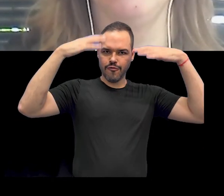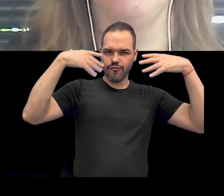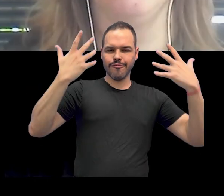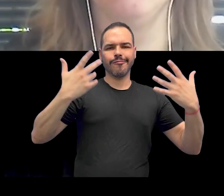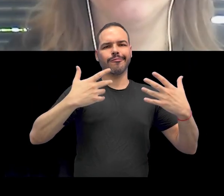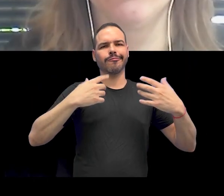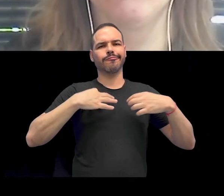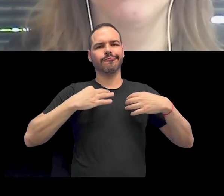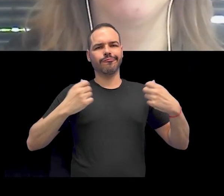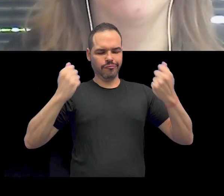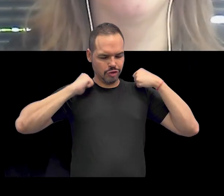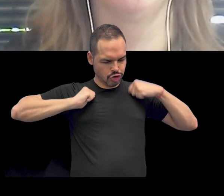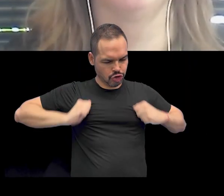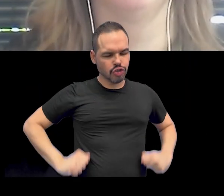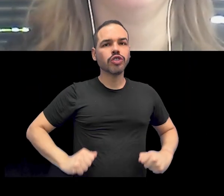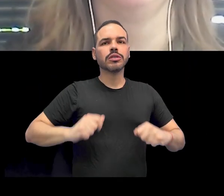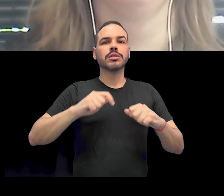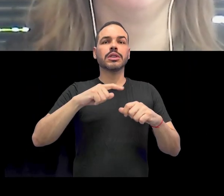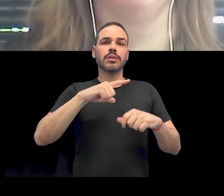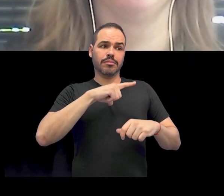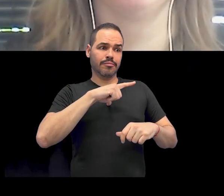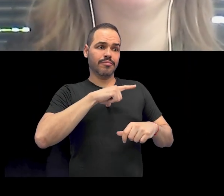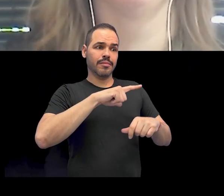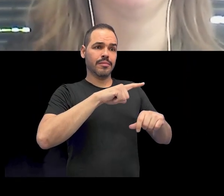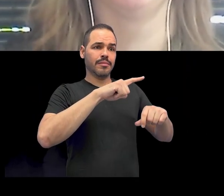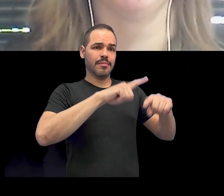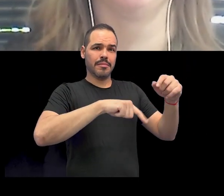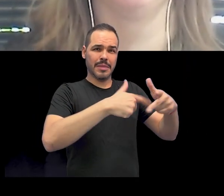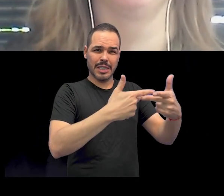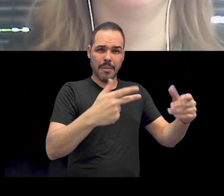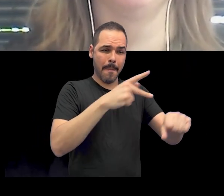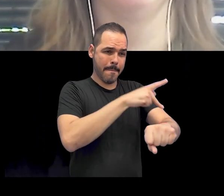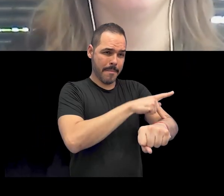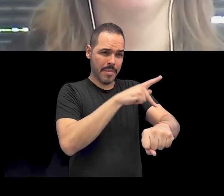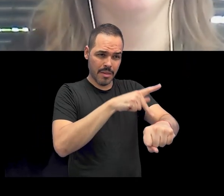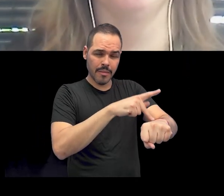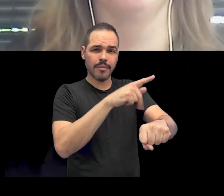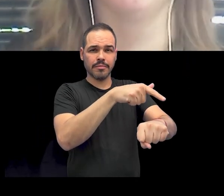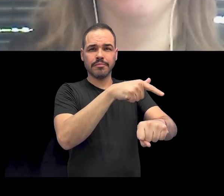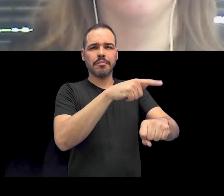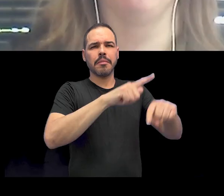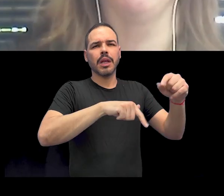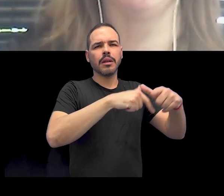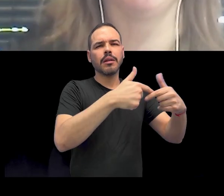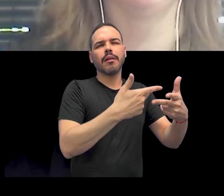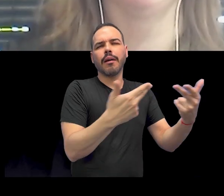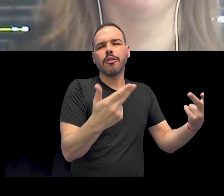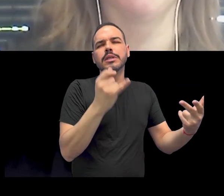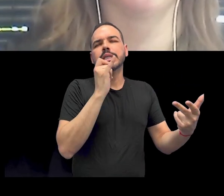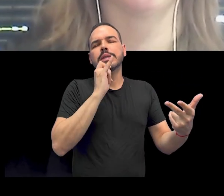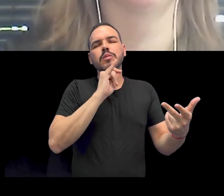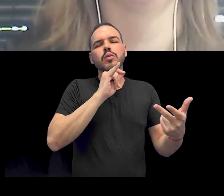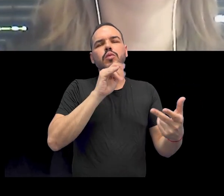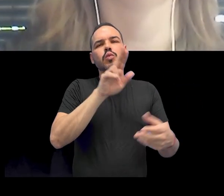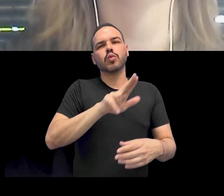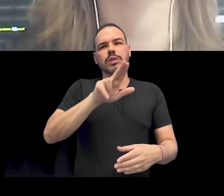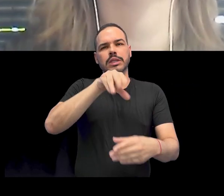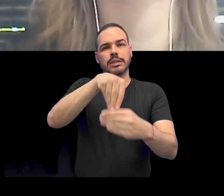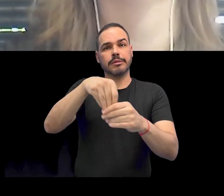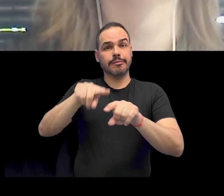Aqui entram os materiais pedagógicos, os materiais de uso de sala de aula, por exemplo, adaptados.